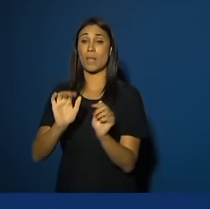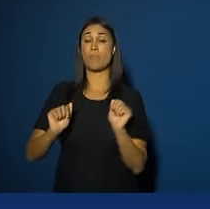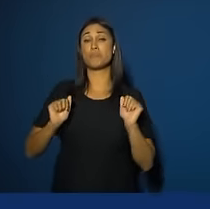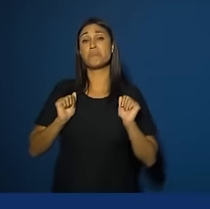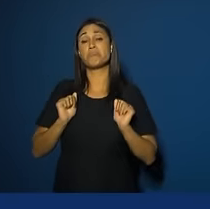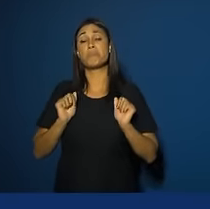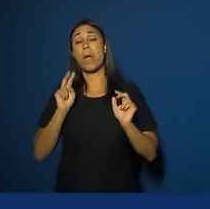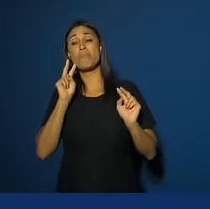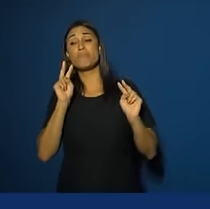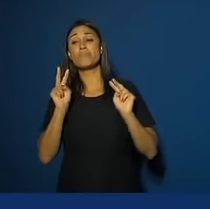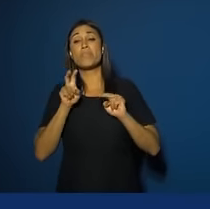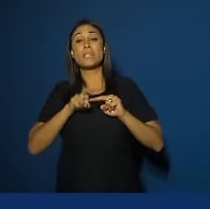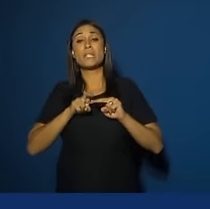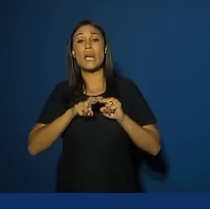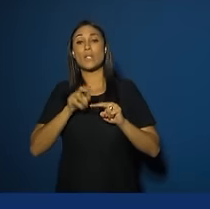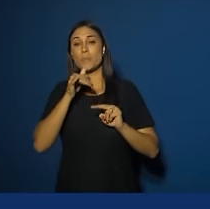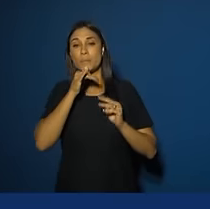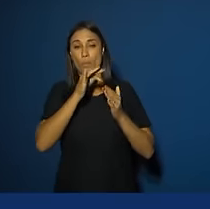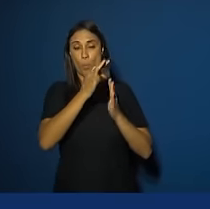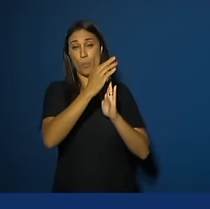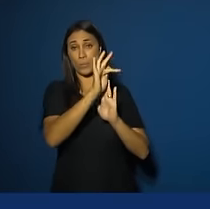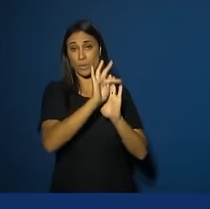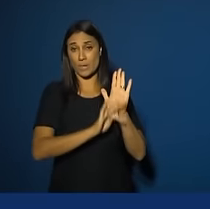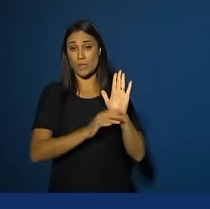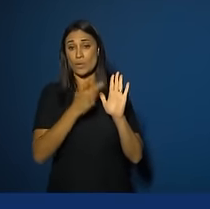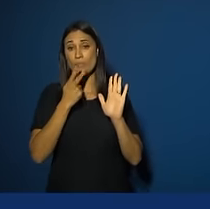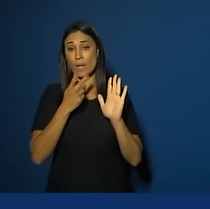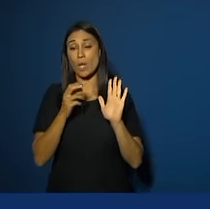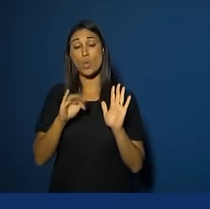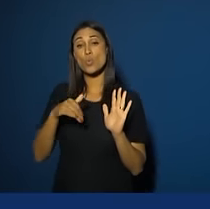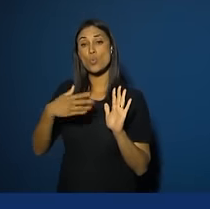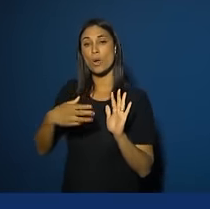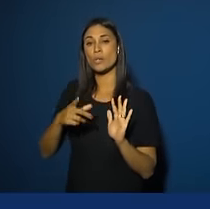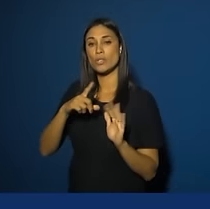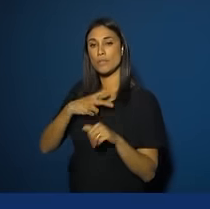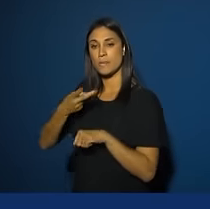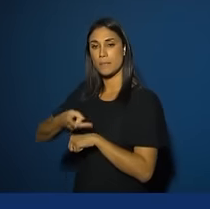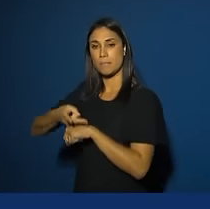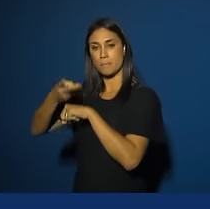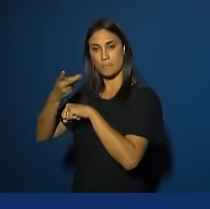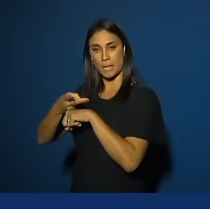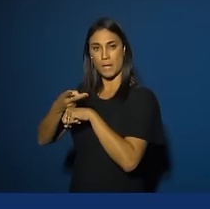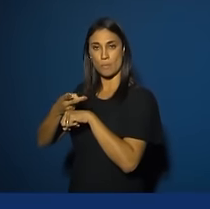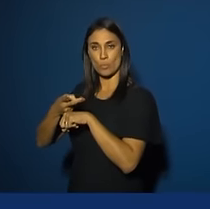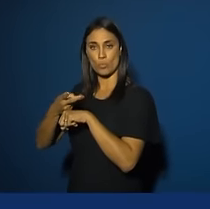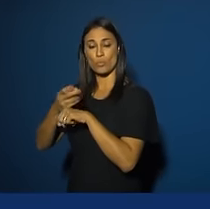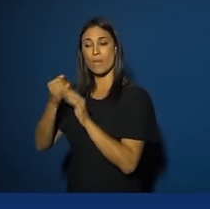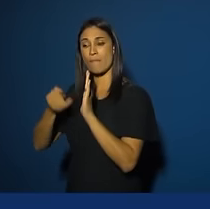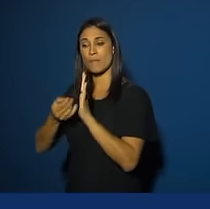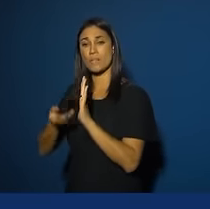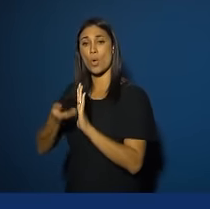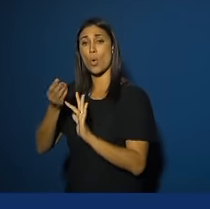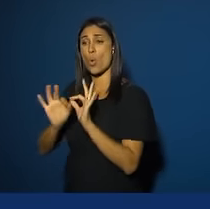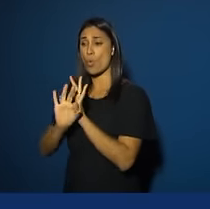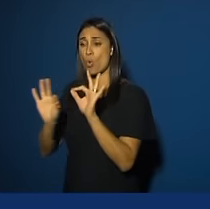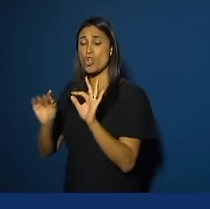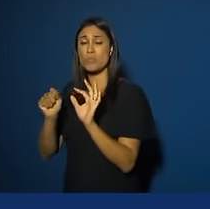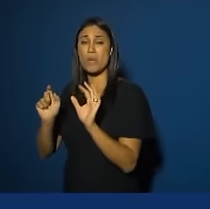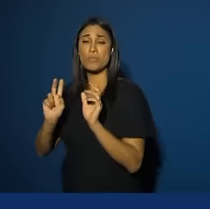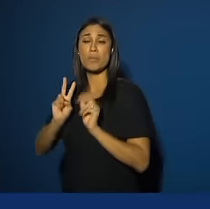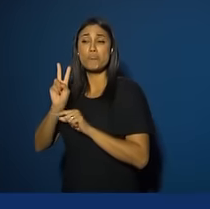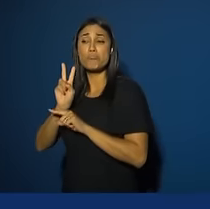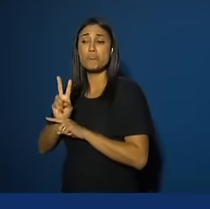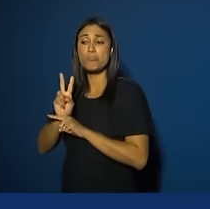lá hoje, o livro-texto diz assim, olha, enquanto eu tiver esse prêmio nas expectativas de inflação, o ótimo é eu ser